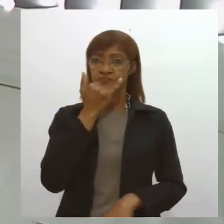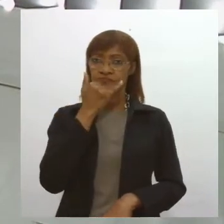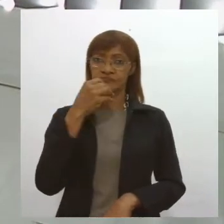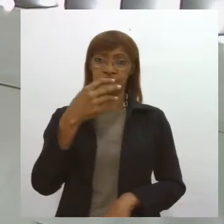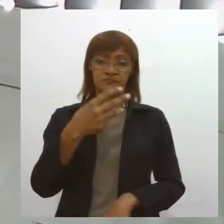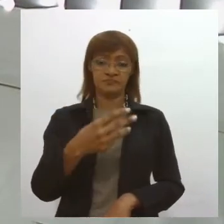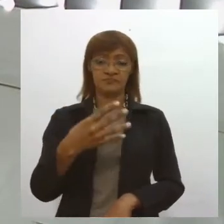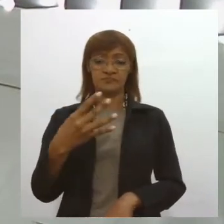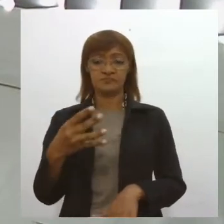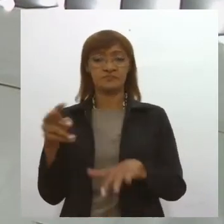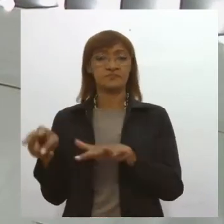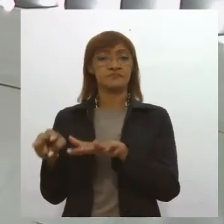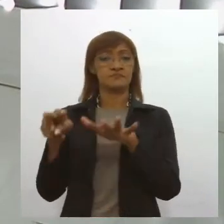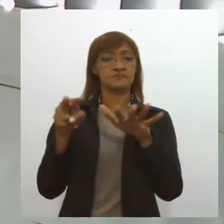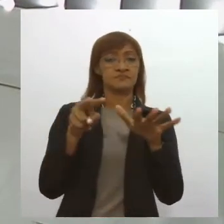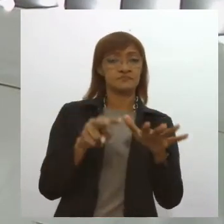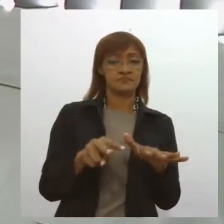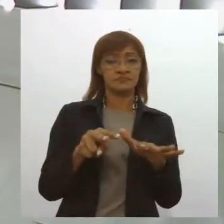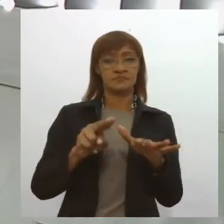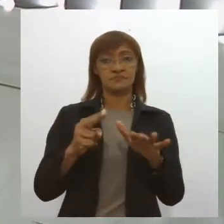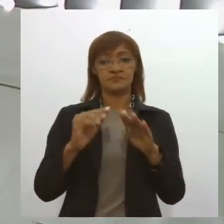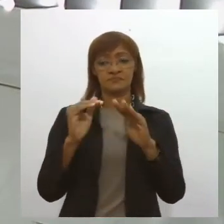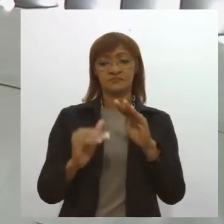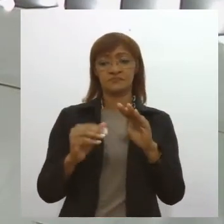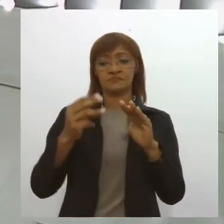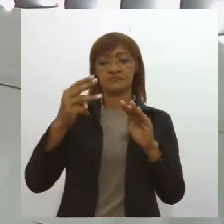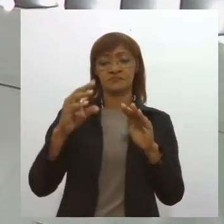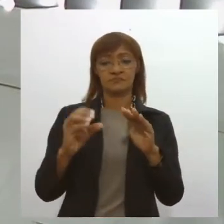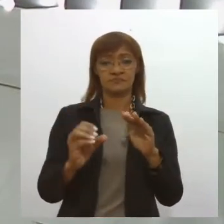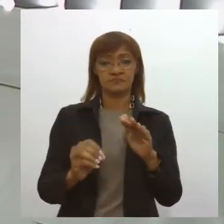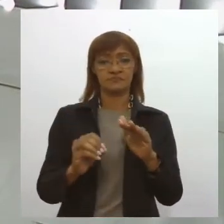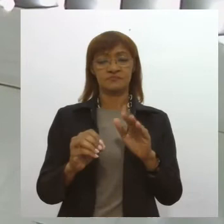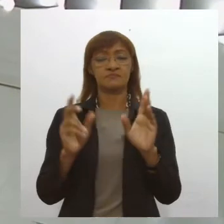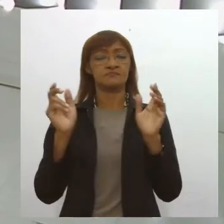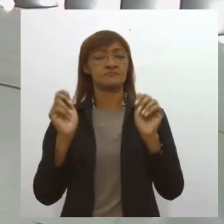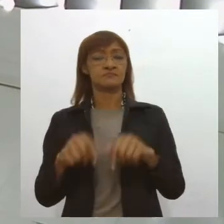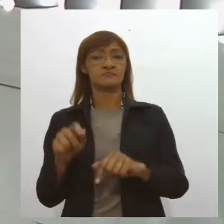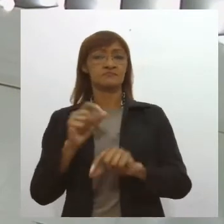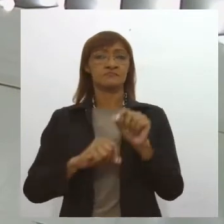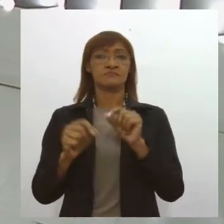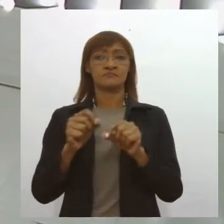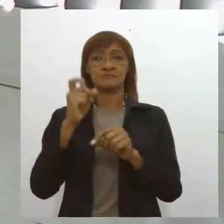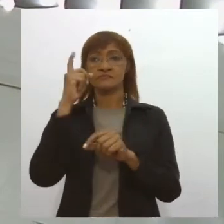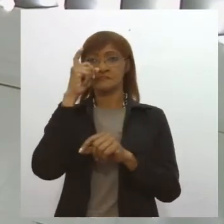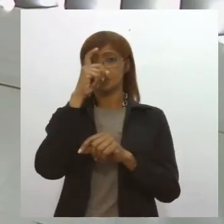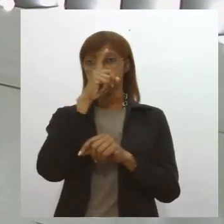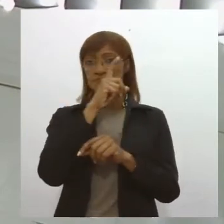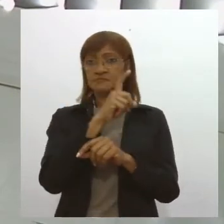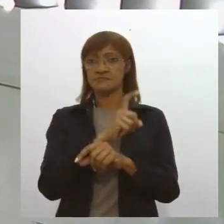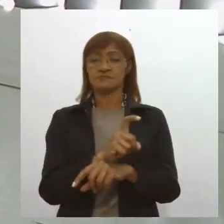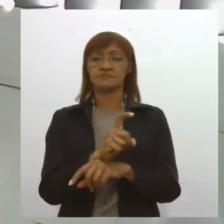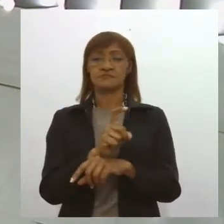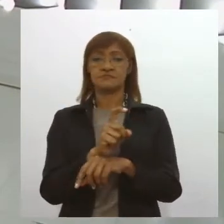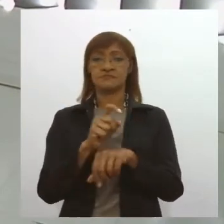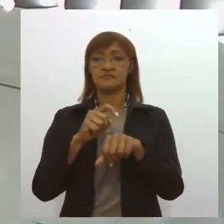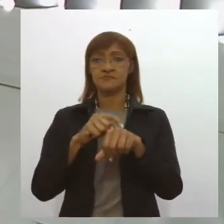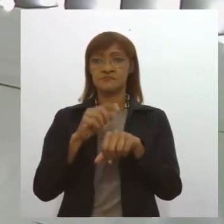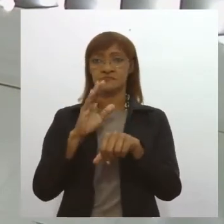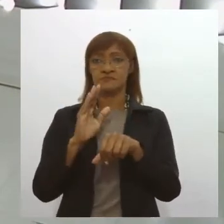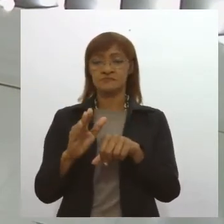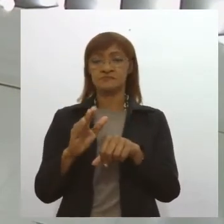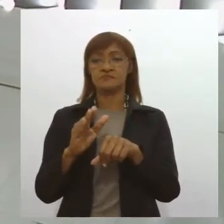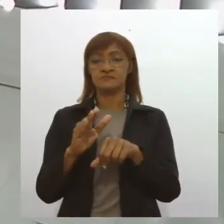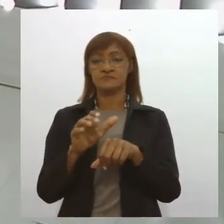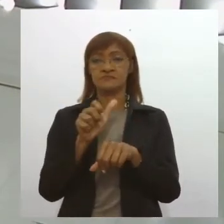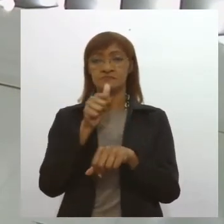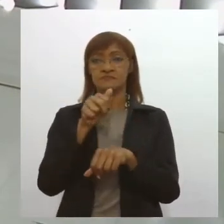massa corporal maior que 30, apresentaram mais probabilidade de complicações respiratórias no decurso da